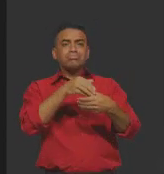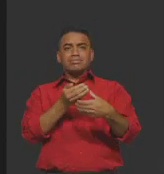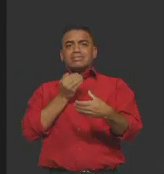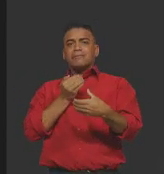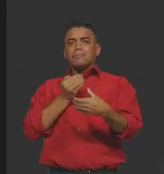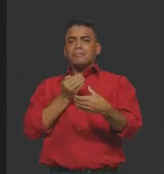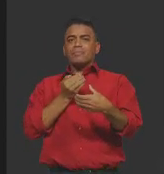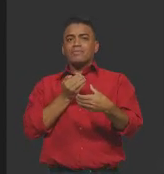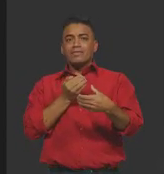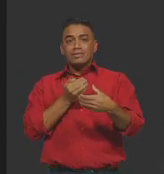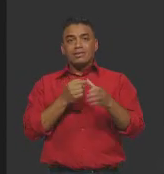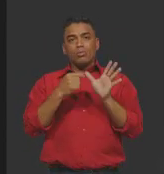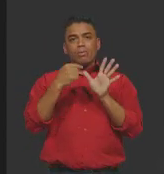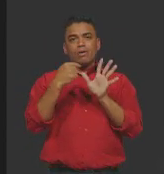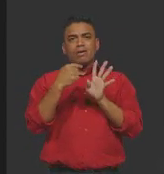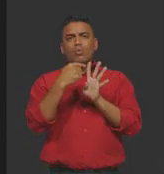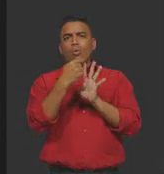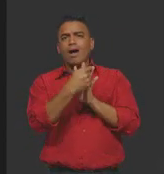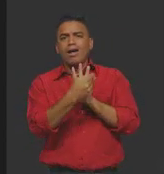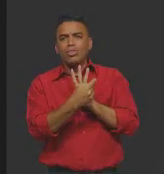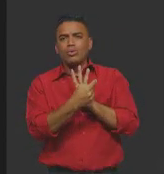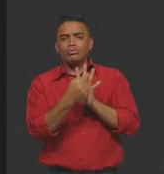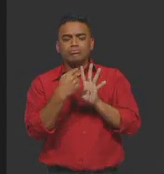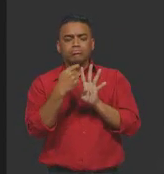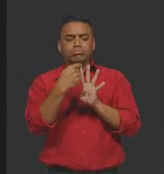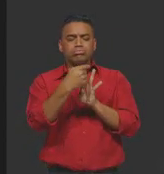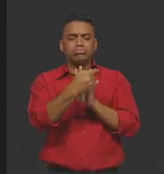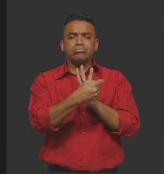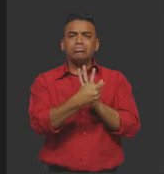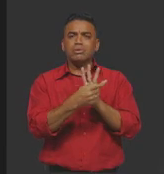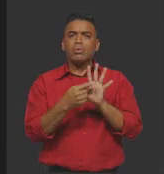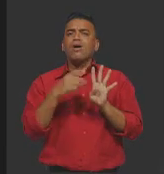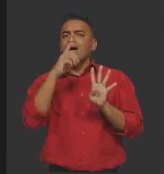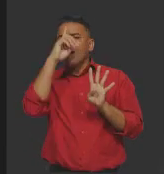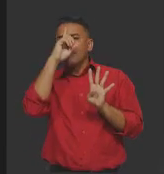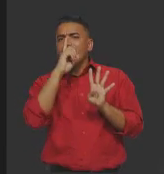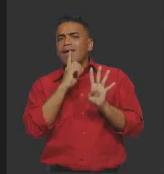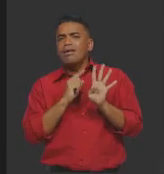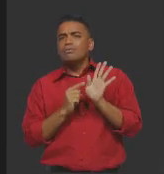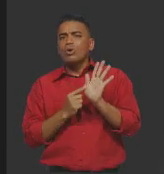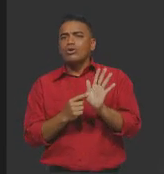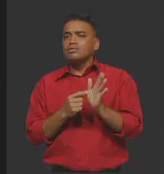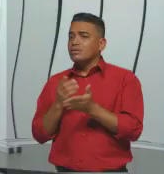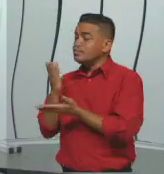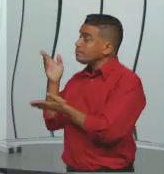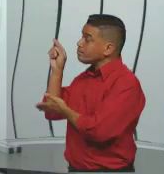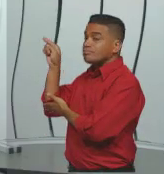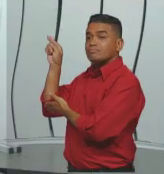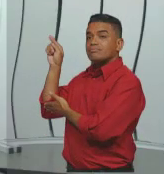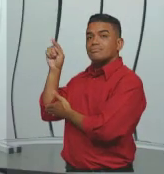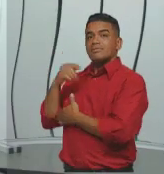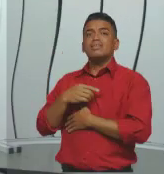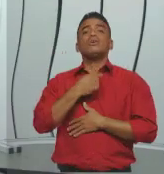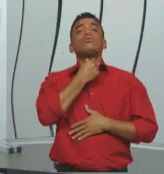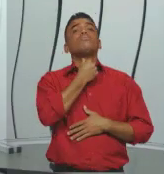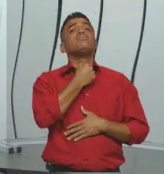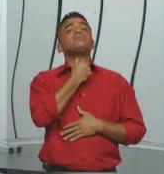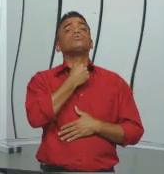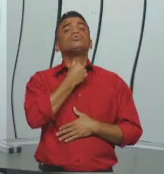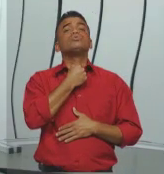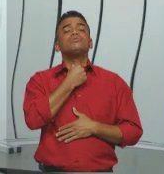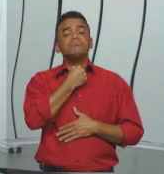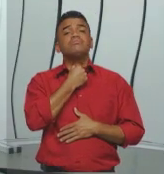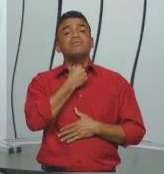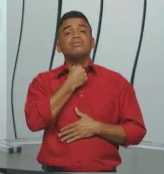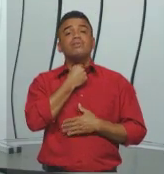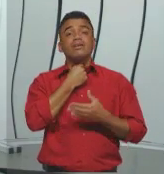esses 4 pontos amarelos aí que estão destacados nessa figura. Então você tem aqui na região do pescoço a glândula